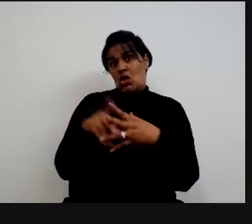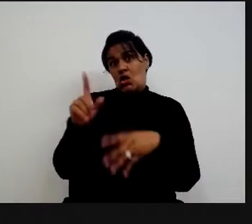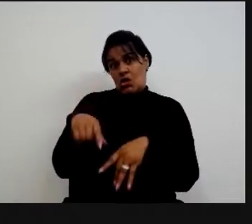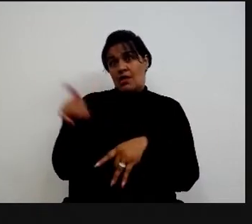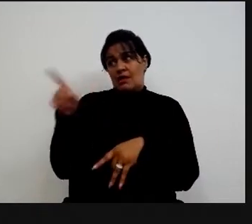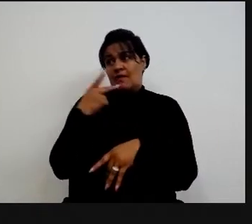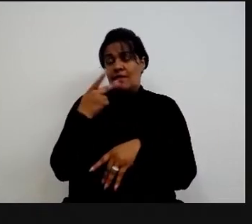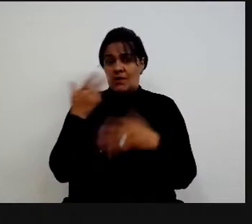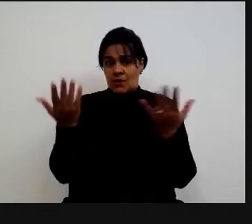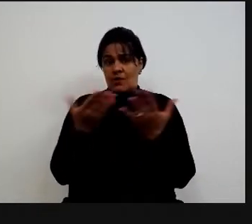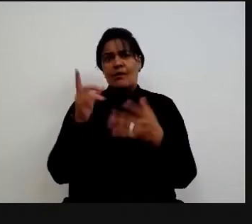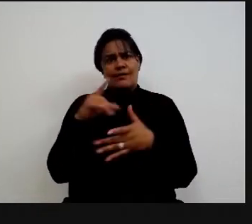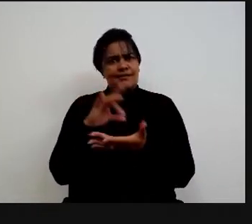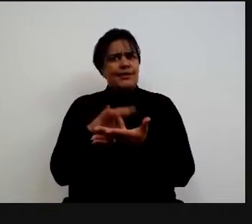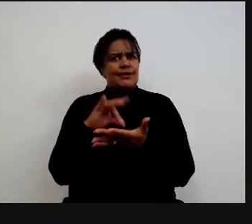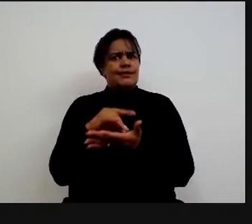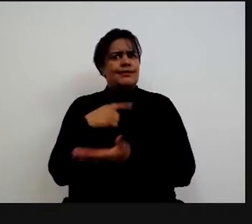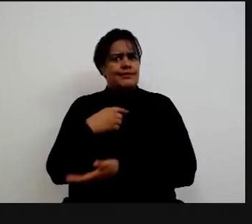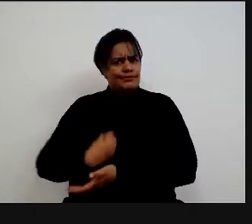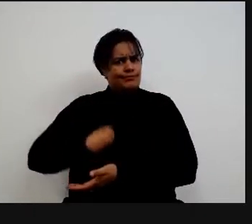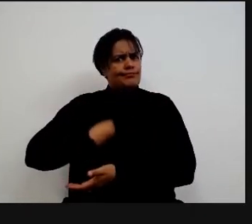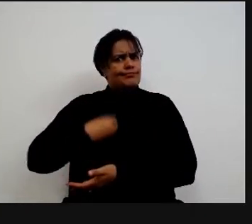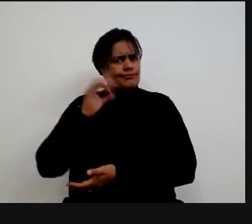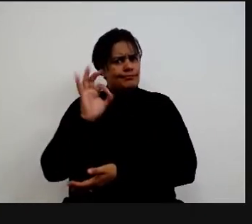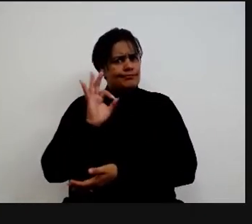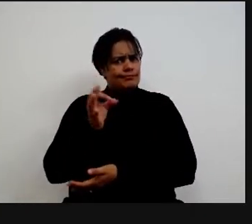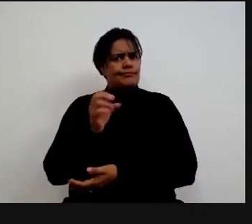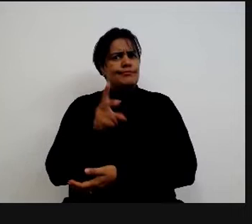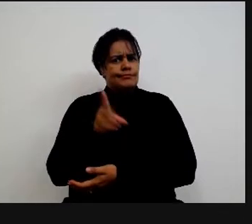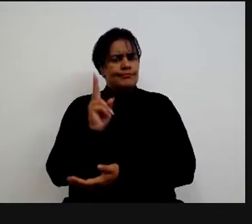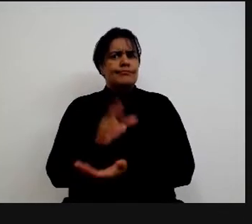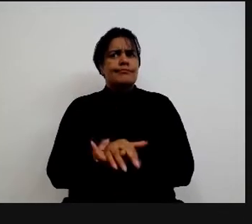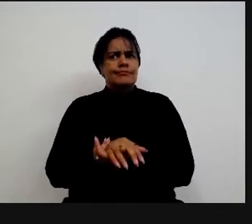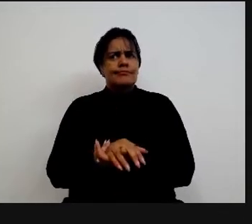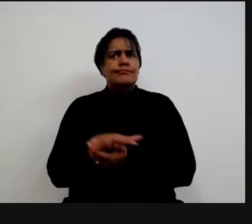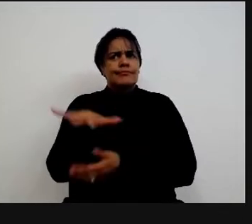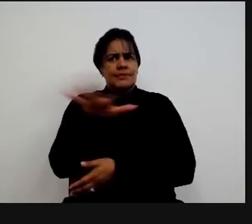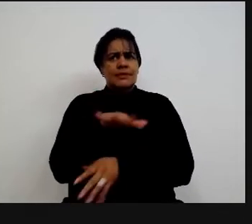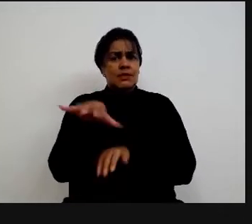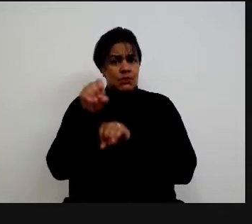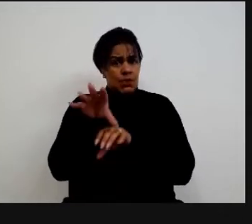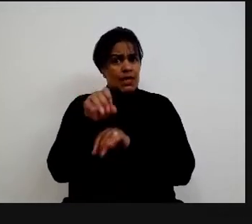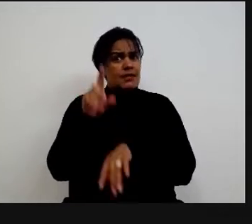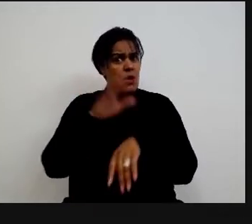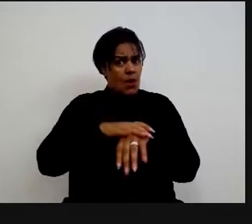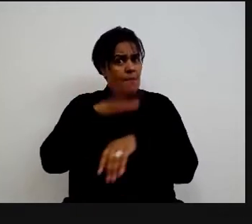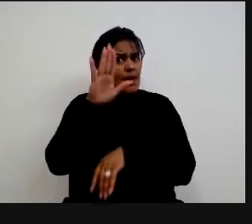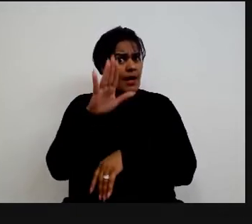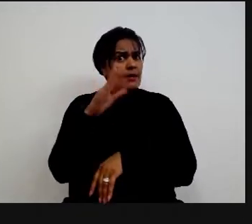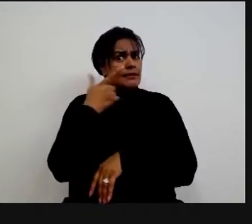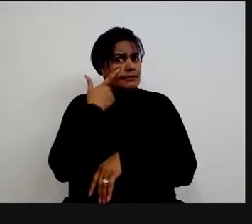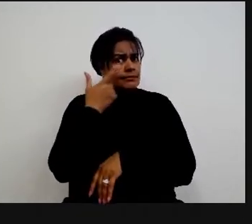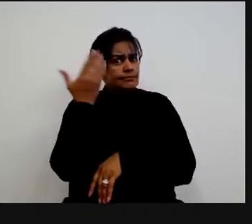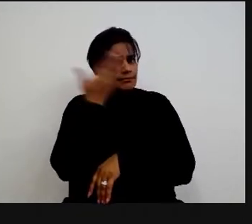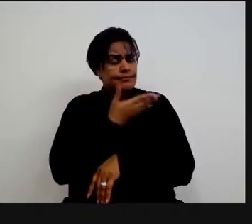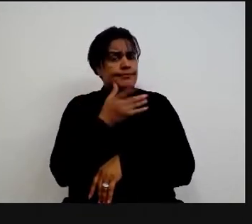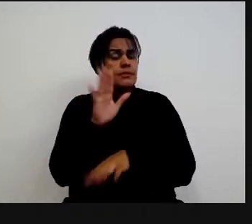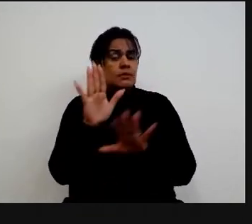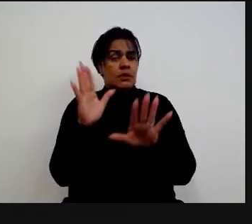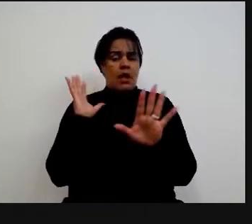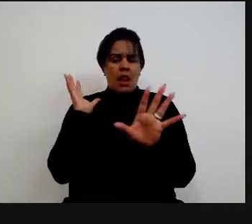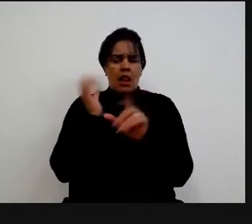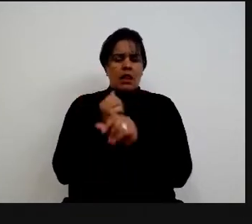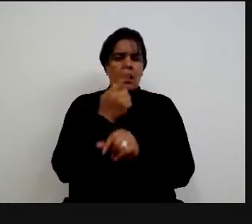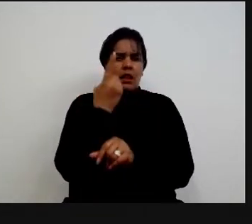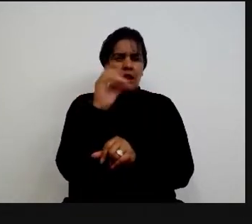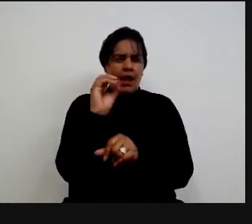Ele é muito presente em todas as situações da vida. E na educação, acho que ele fica um pouco mais evidente. A geração de 10 anos para cá não